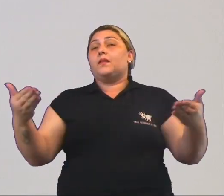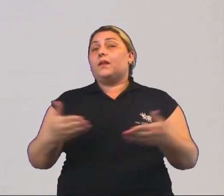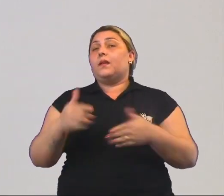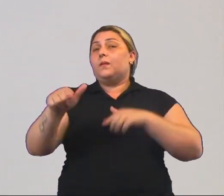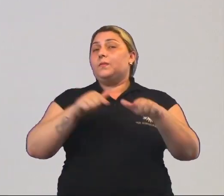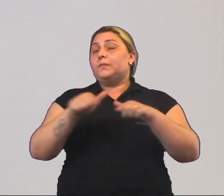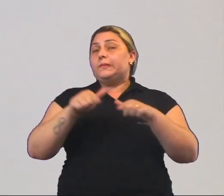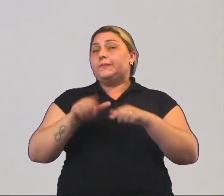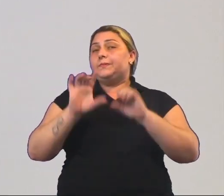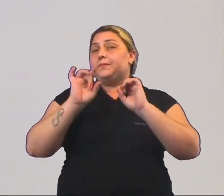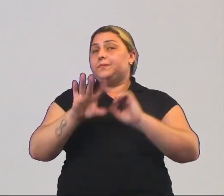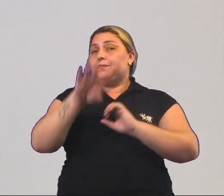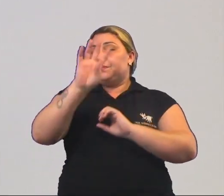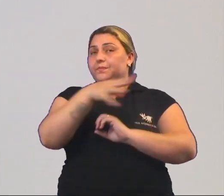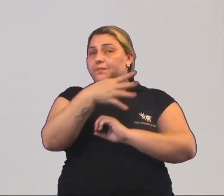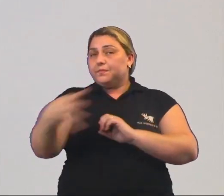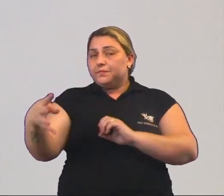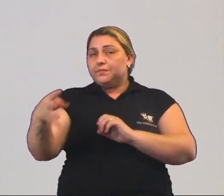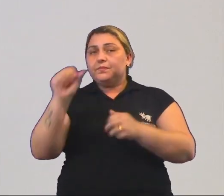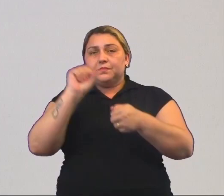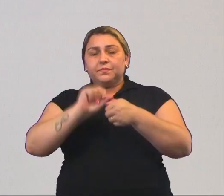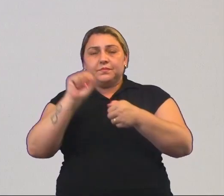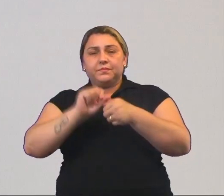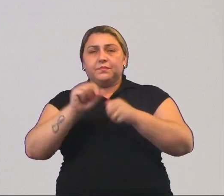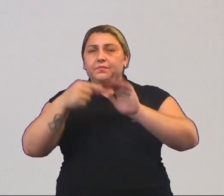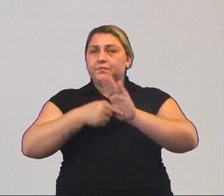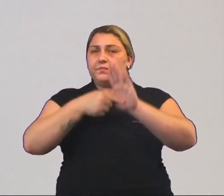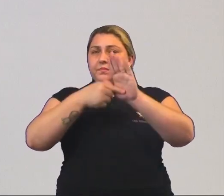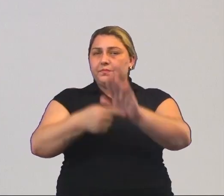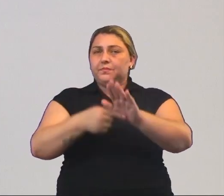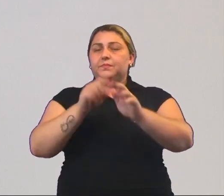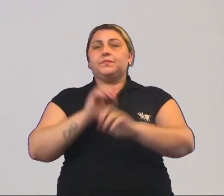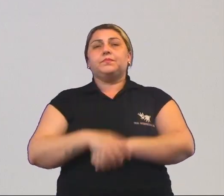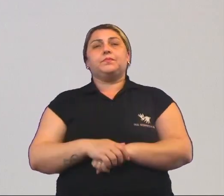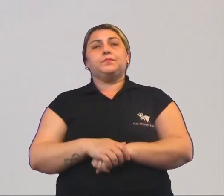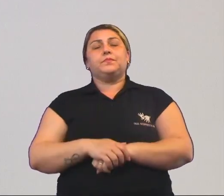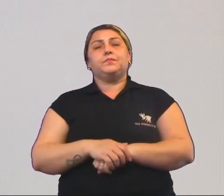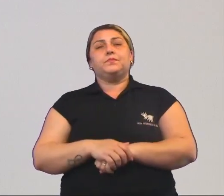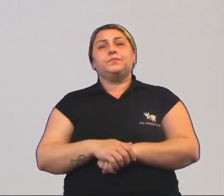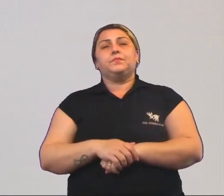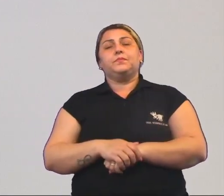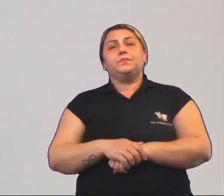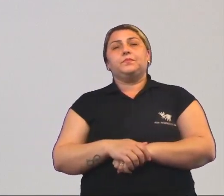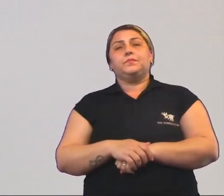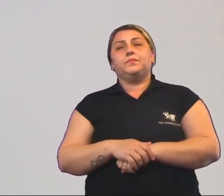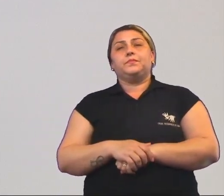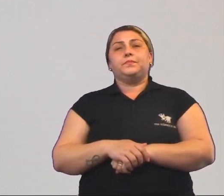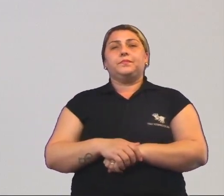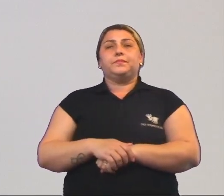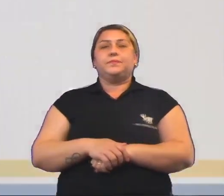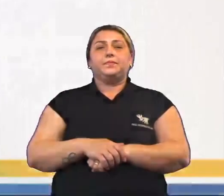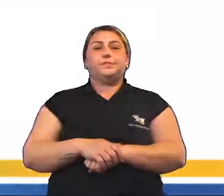só trabalhar mais em cima de tabelas, fazendo aquelas amostras, tá? Então vamos lá.